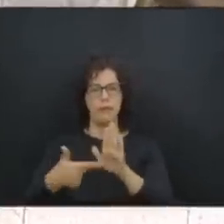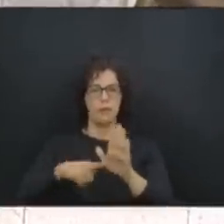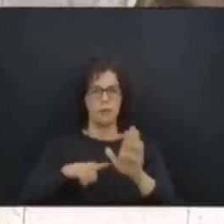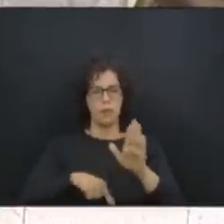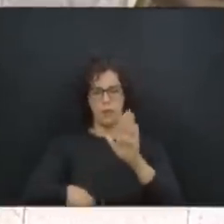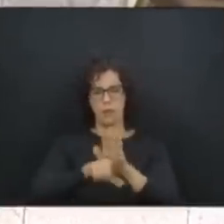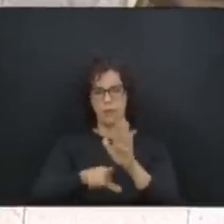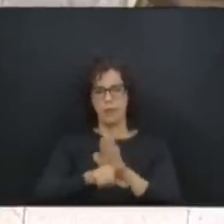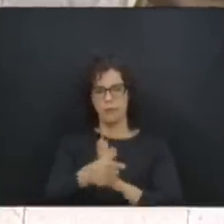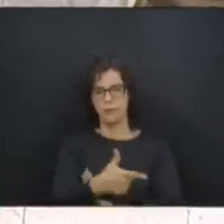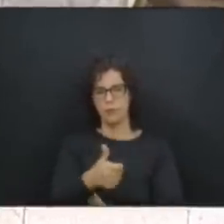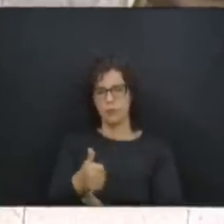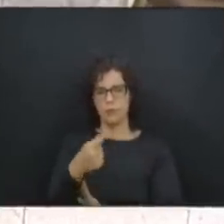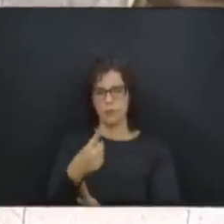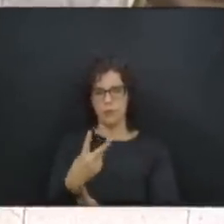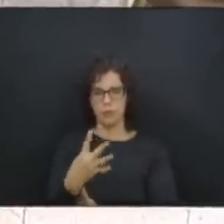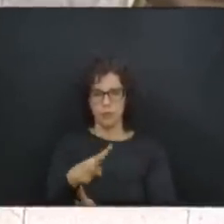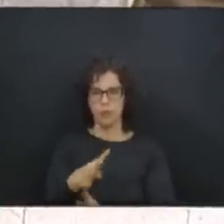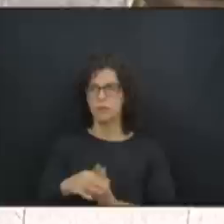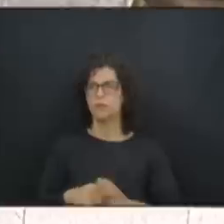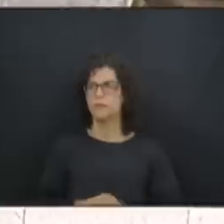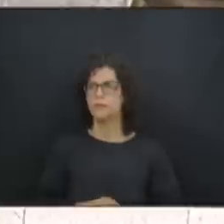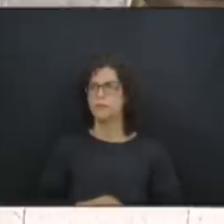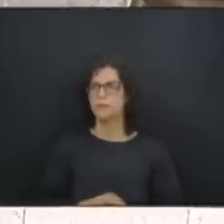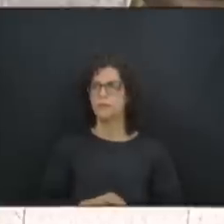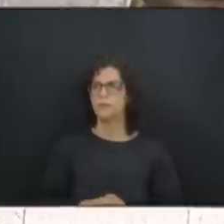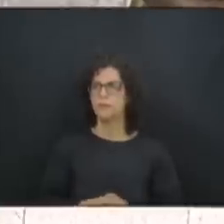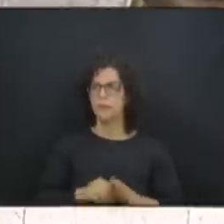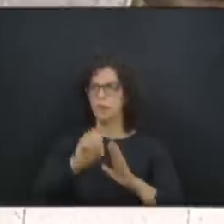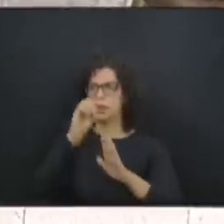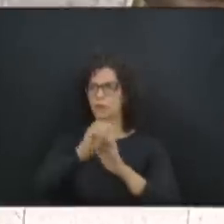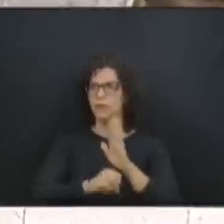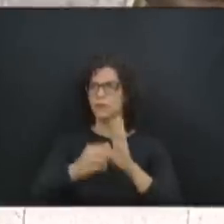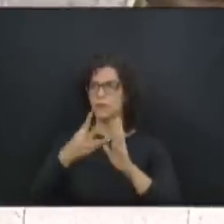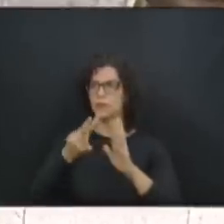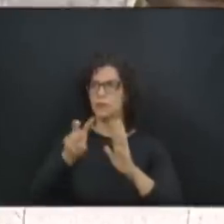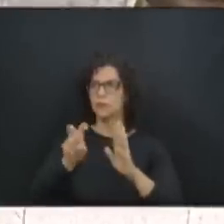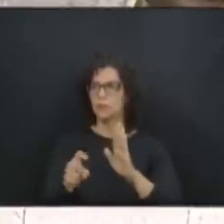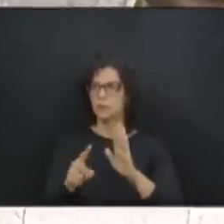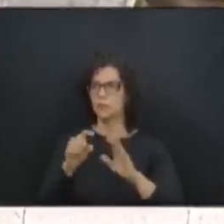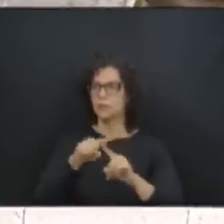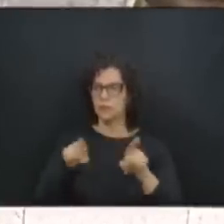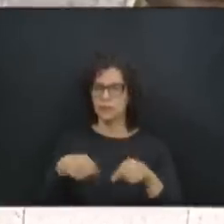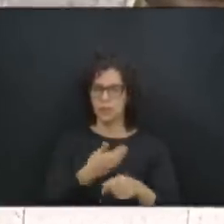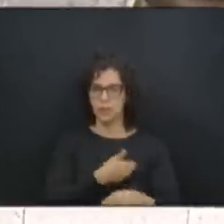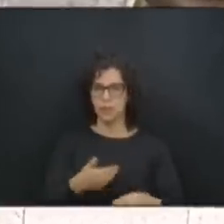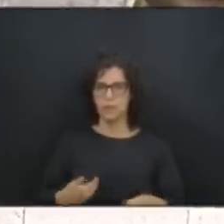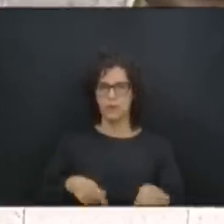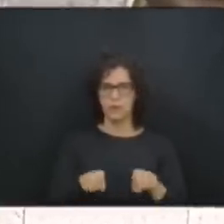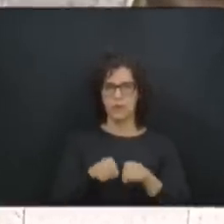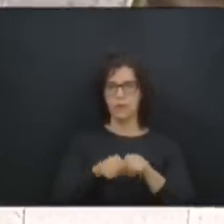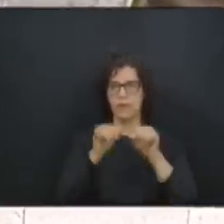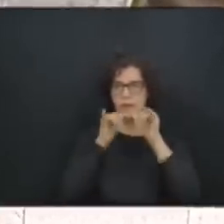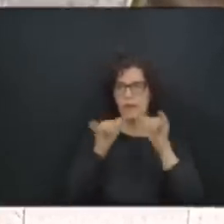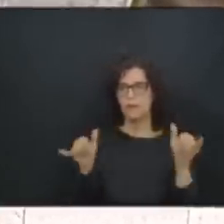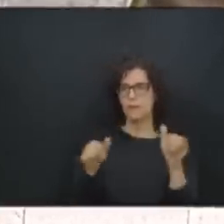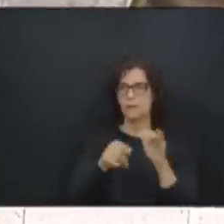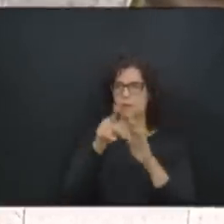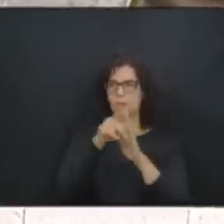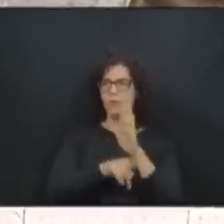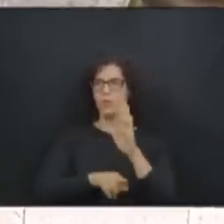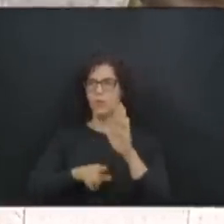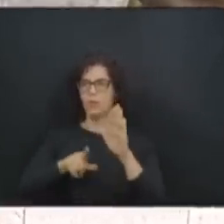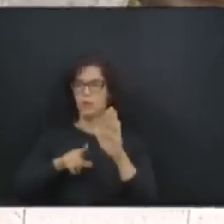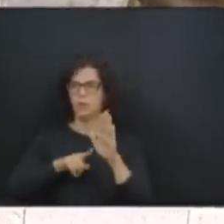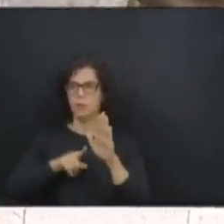lei 21 154 Ofício 351 do gabinete do governador comunica sanção ao projeto